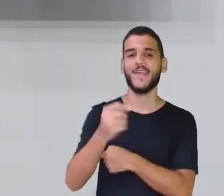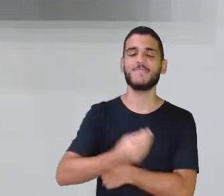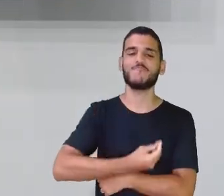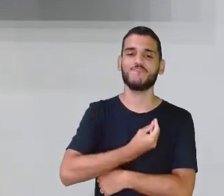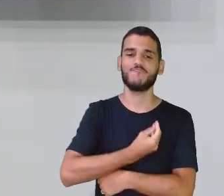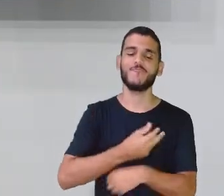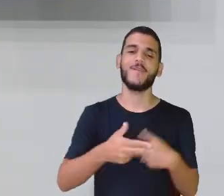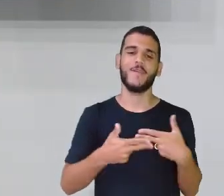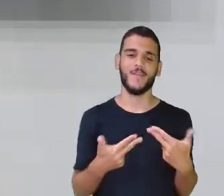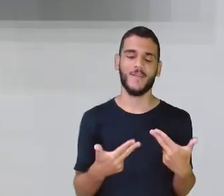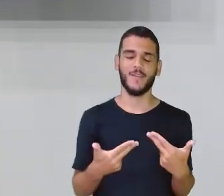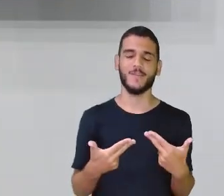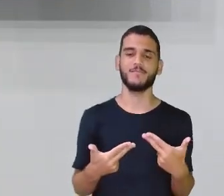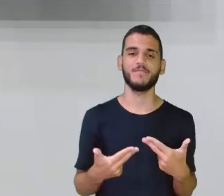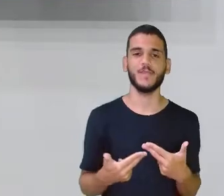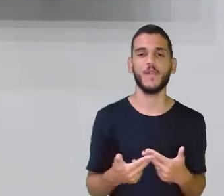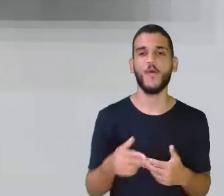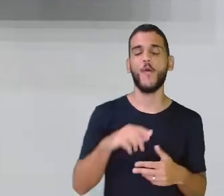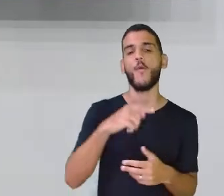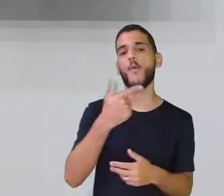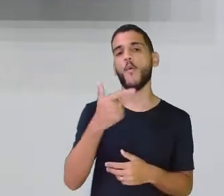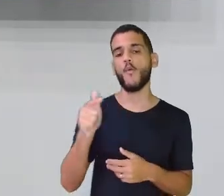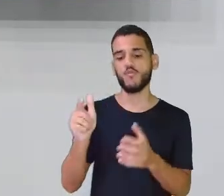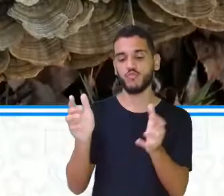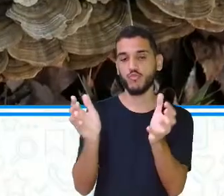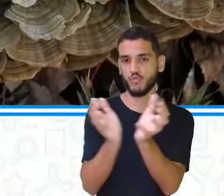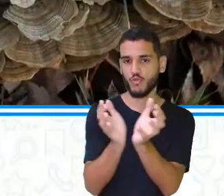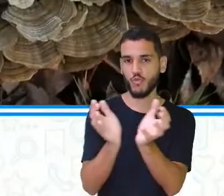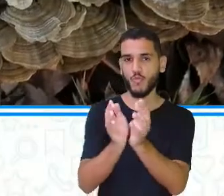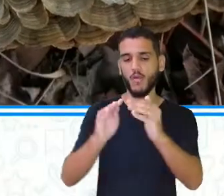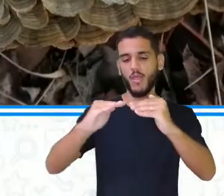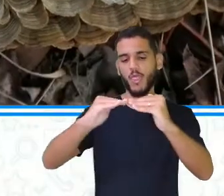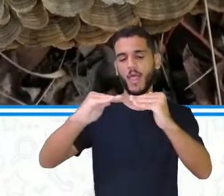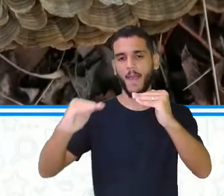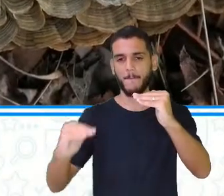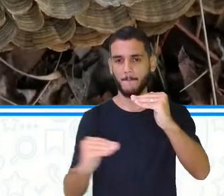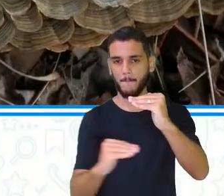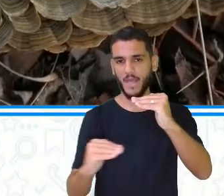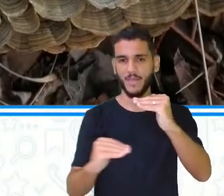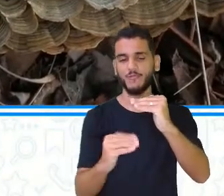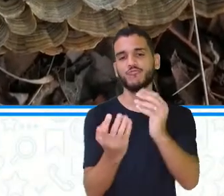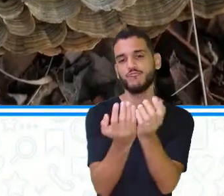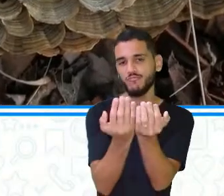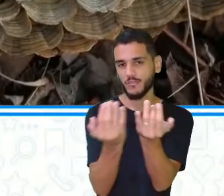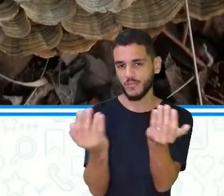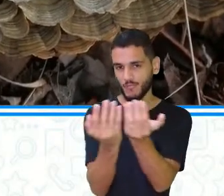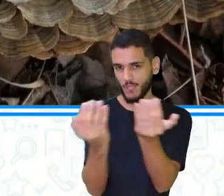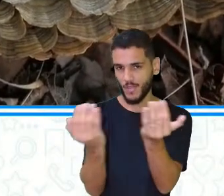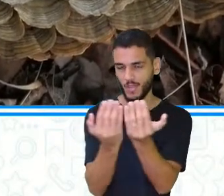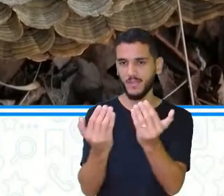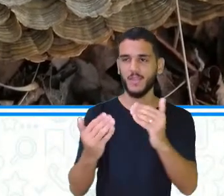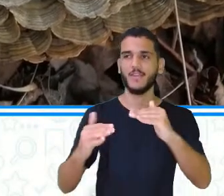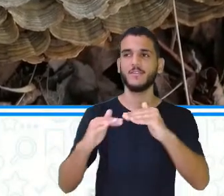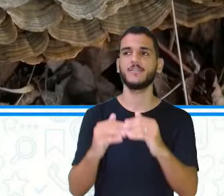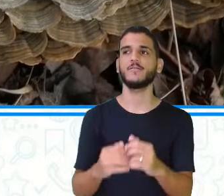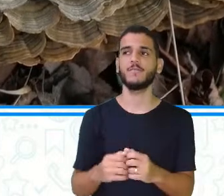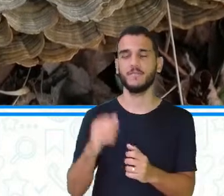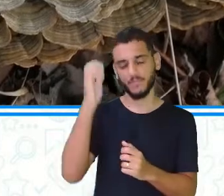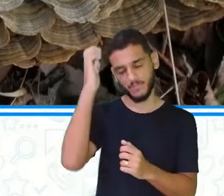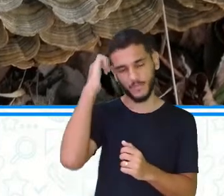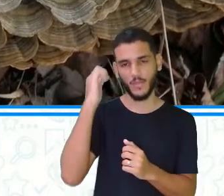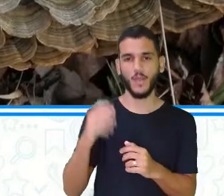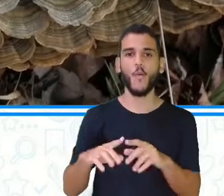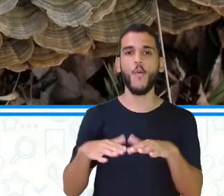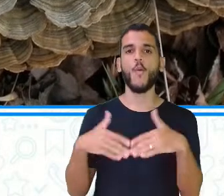estão abaixo das plantas, quando um animal morre, o que acontece? Esses seres vivos acabam entrando